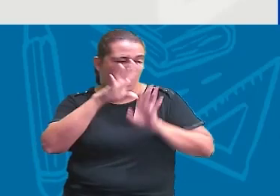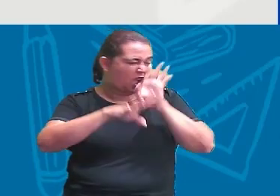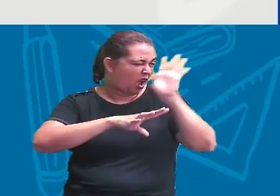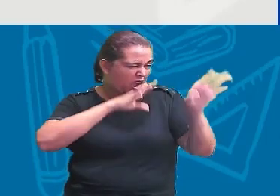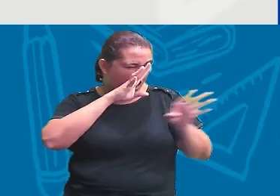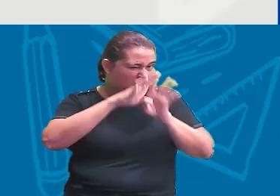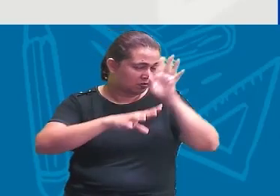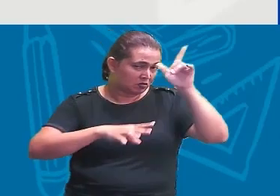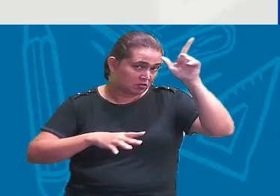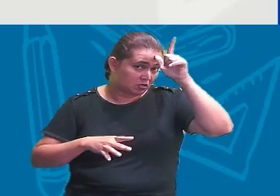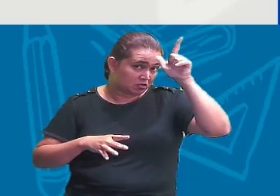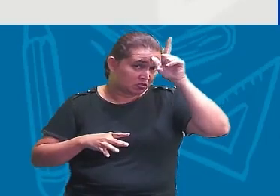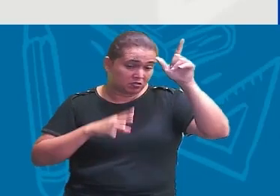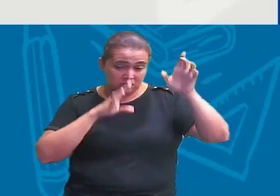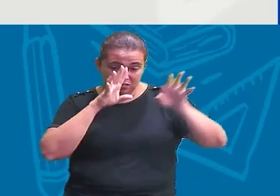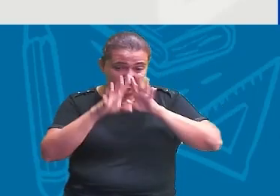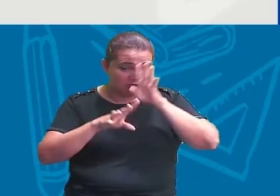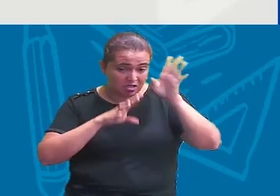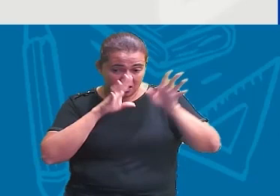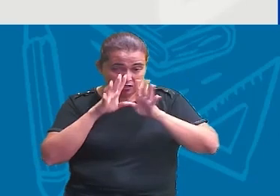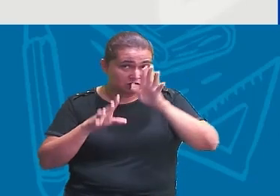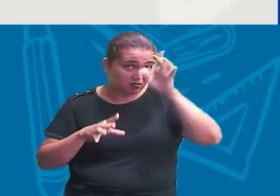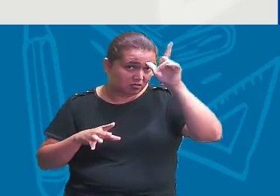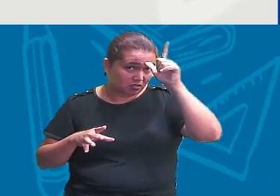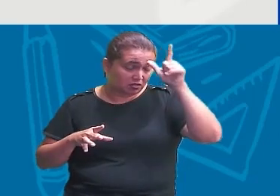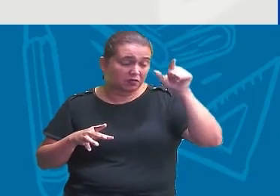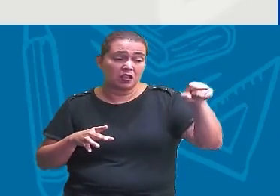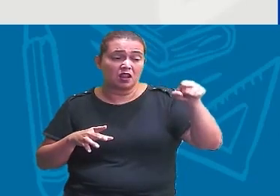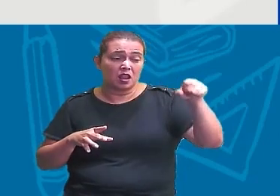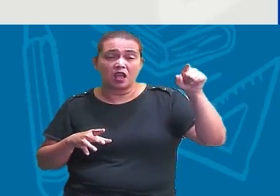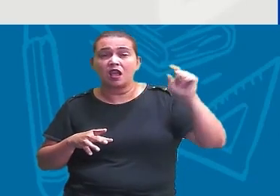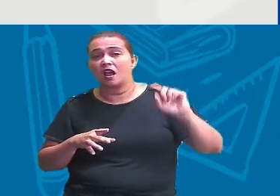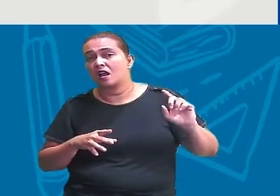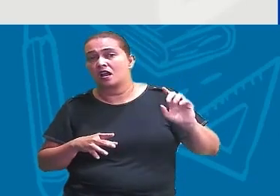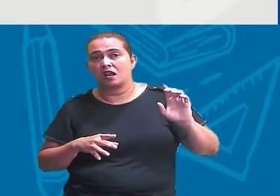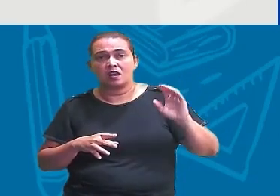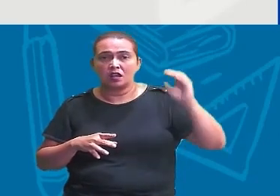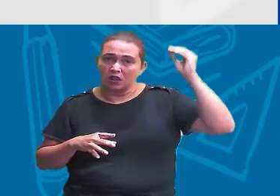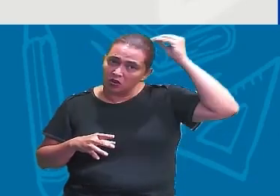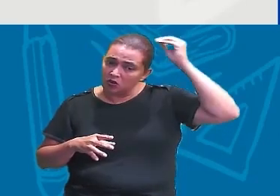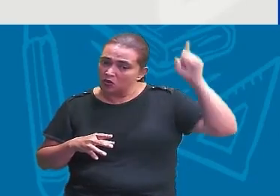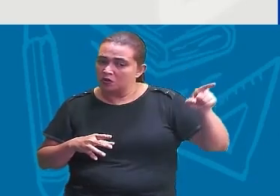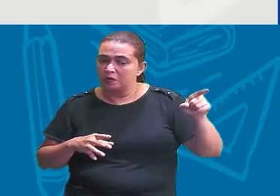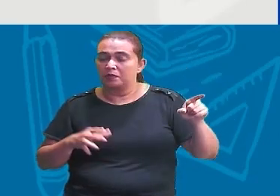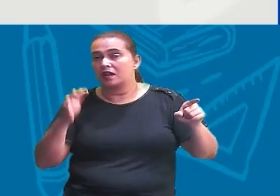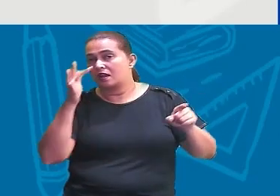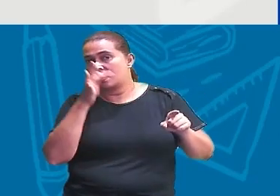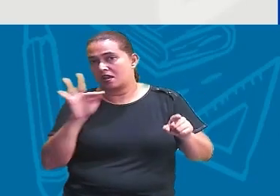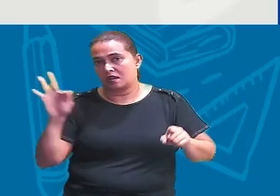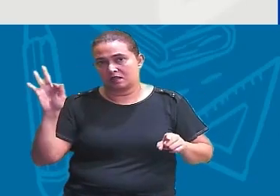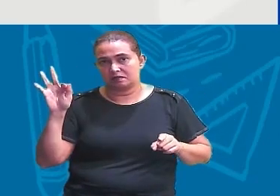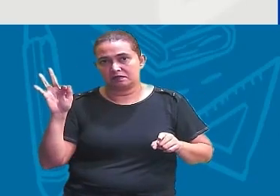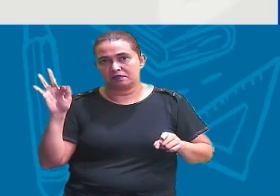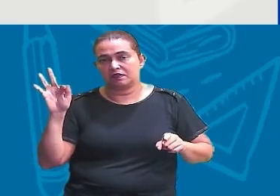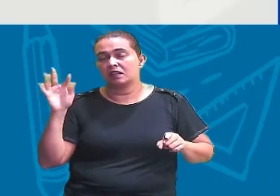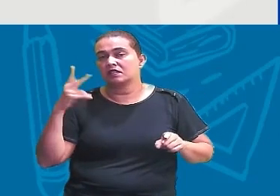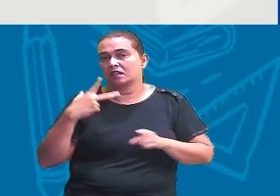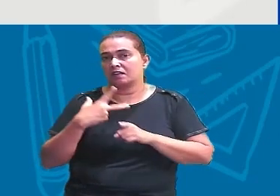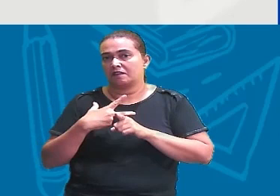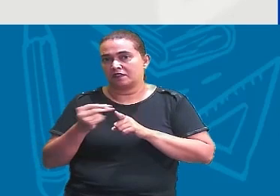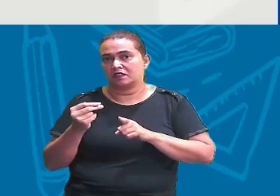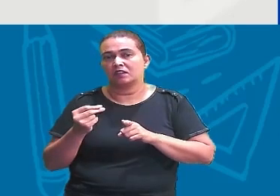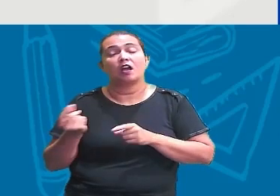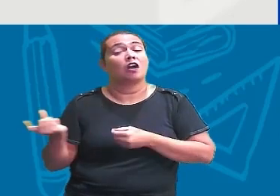Alemanha principalmente pela guerra ter acontecido, né? A França, que também saiu vitoriosa do movimento, recupera